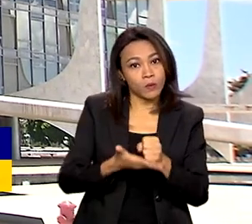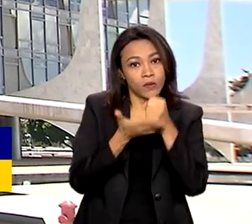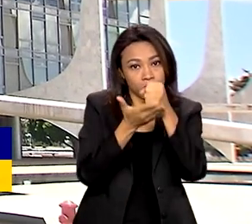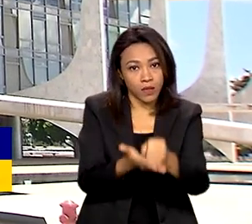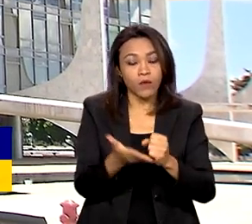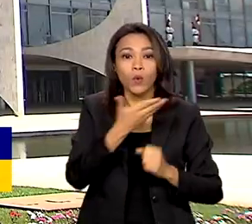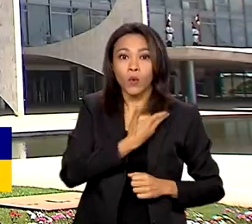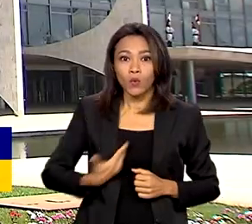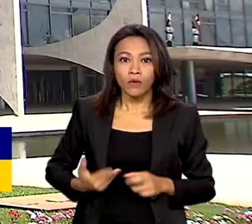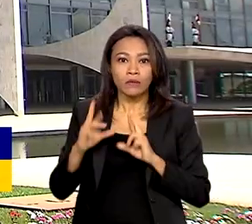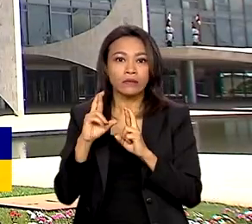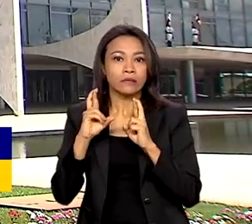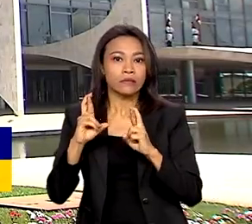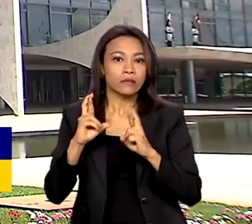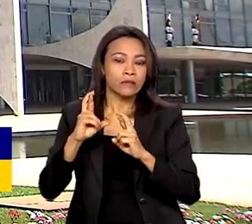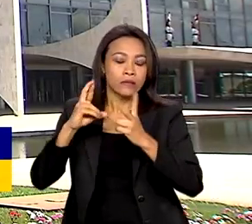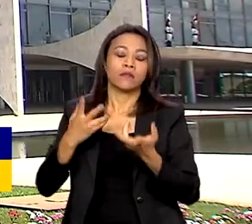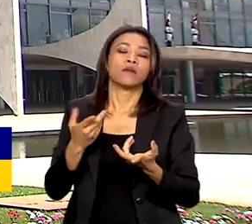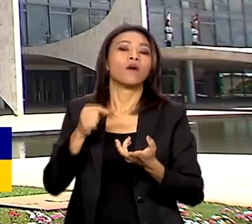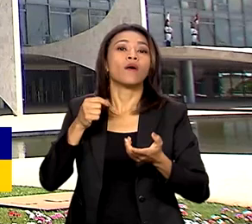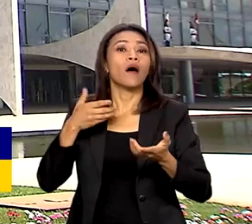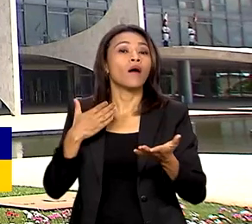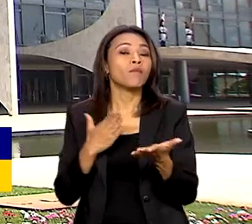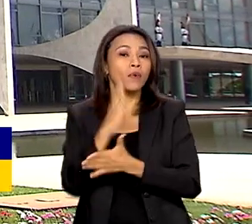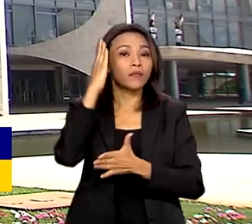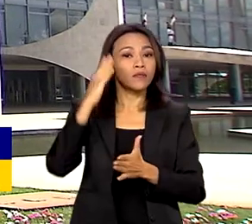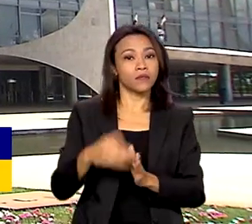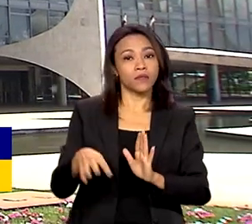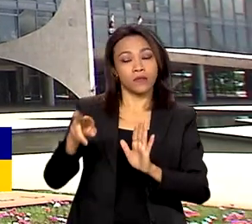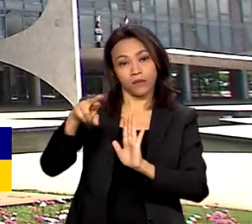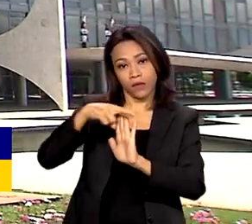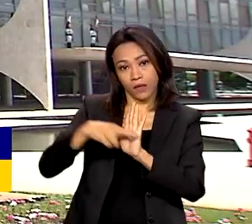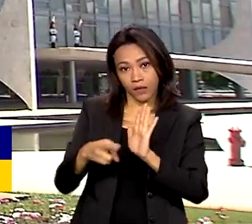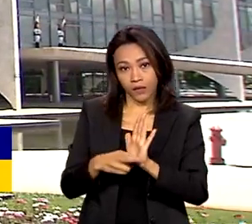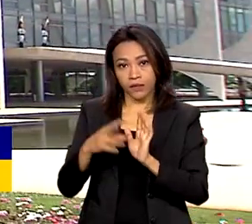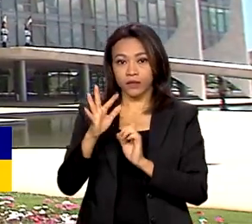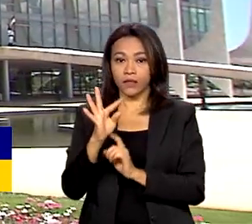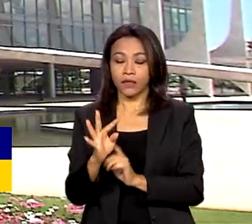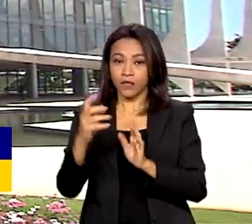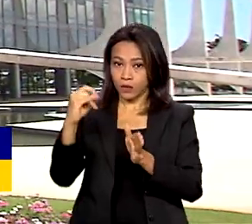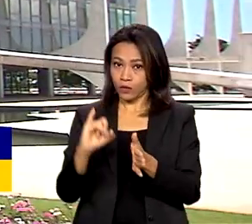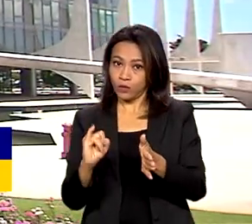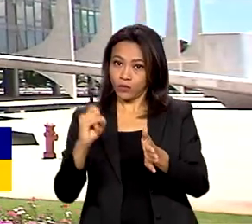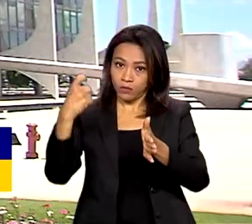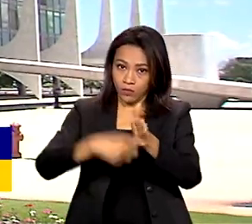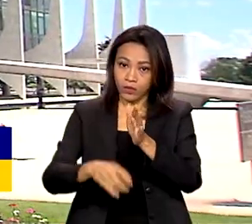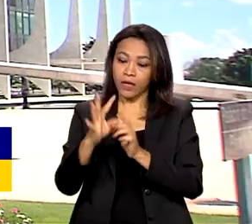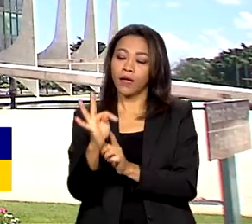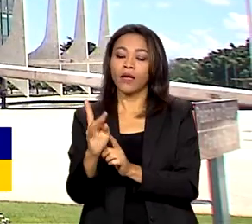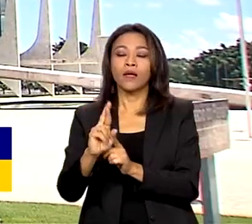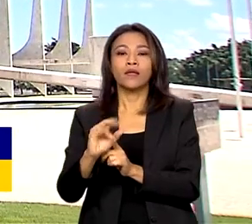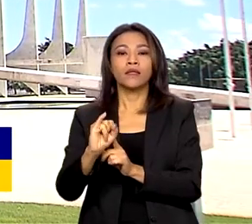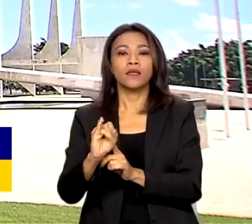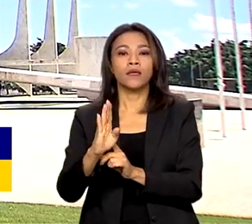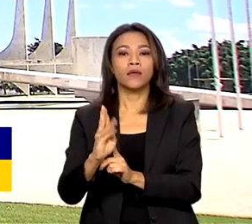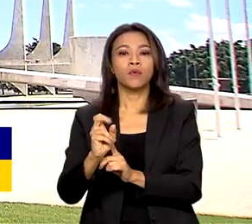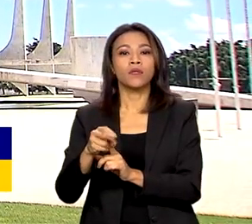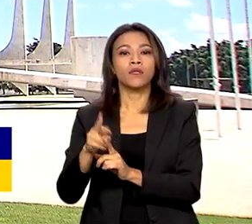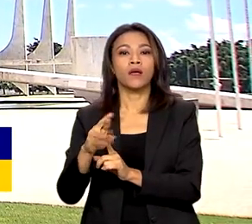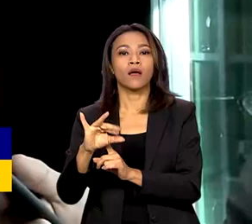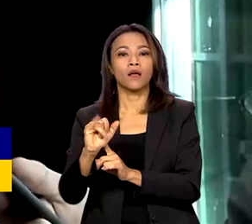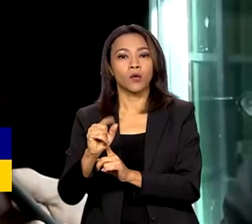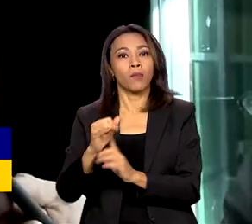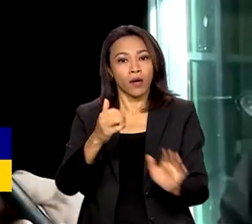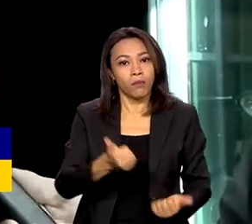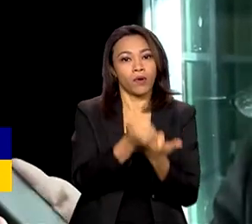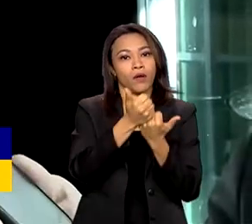também aposta na reforma tributária para colocar as contas públicas em ordem e promover o crescimento econômico do país.